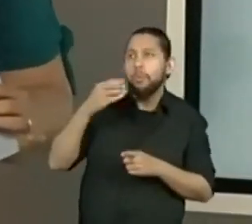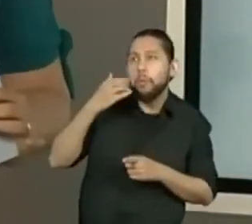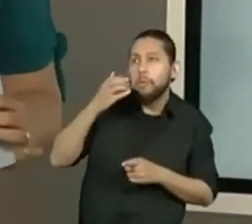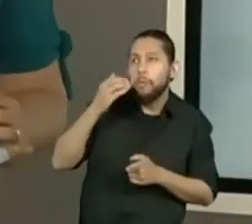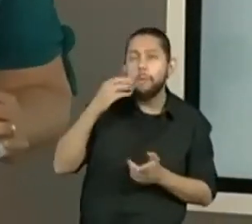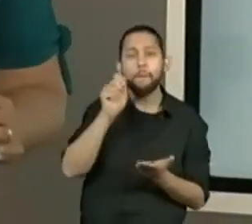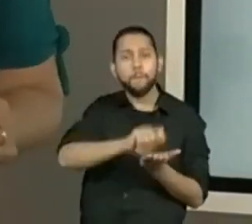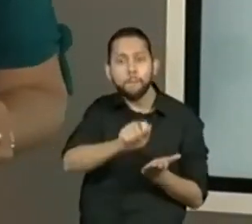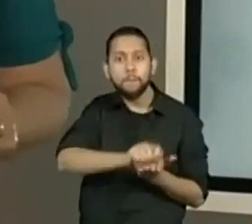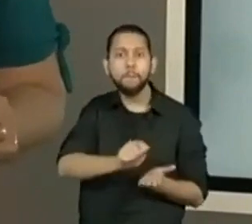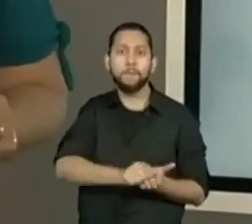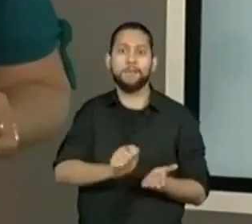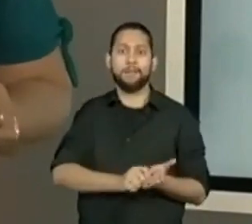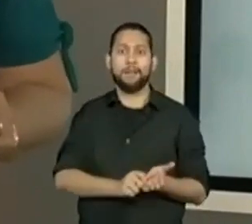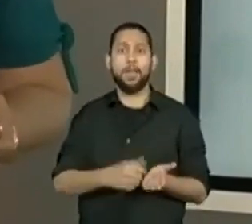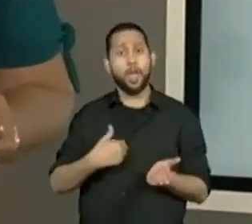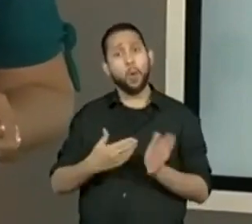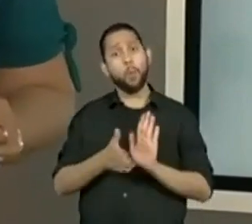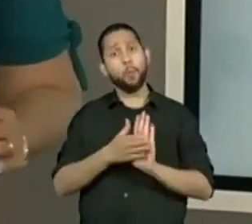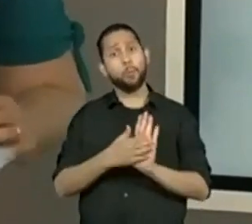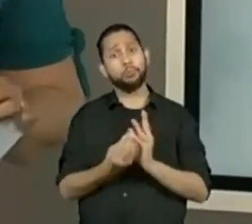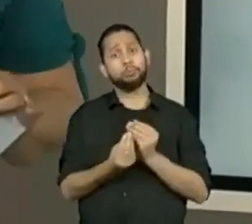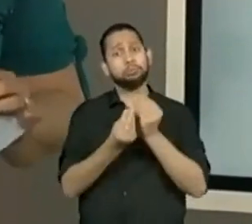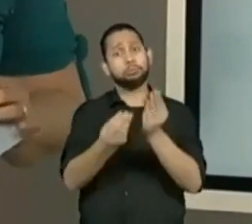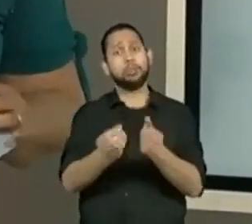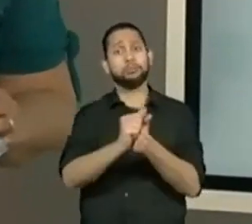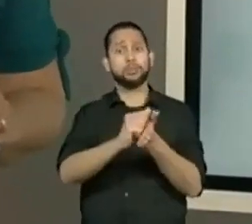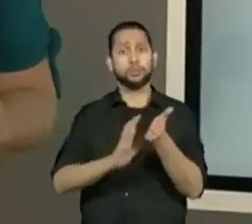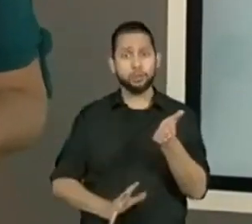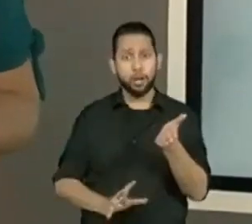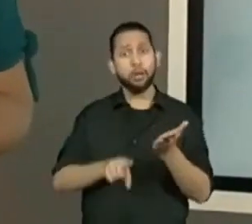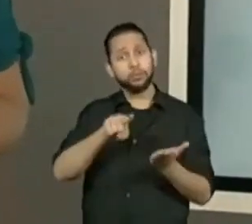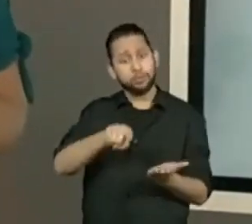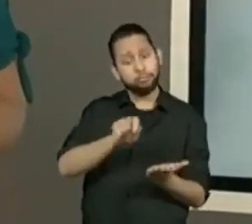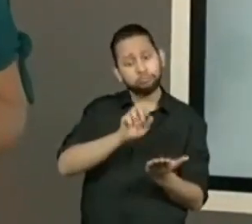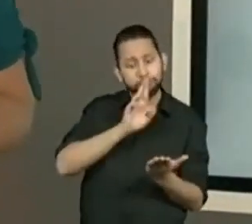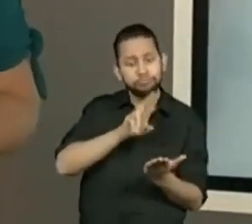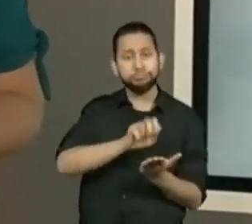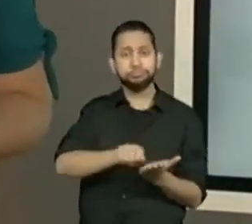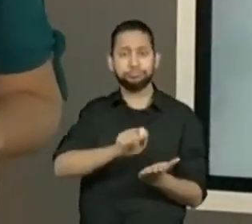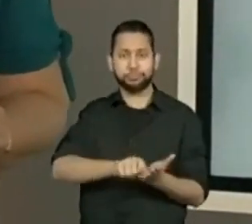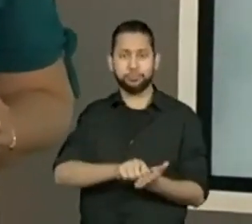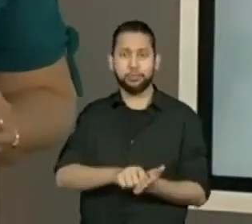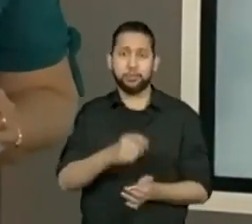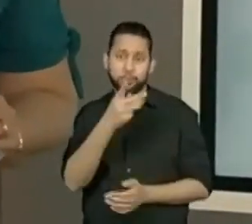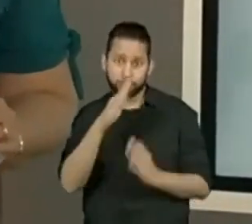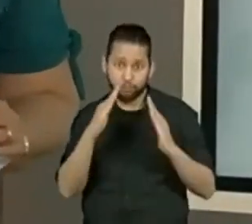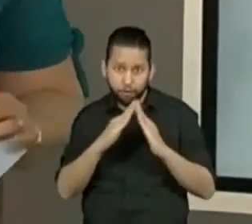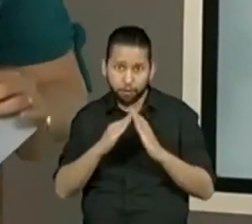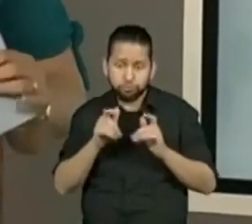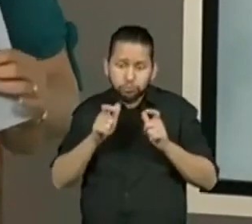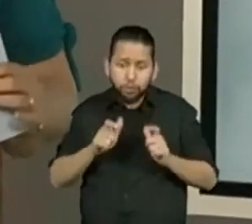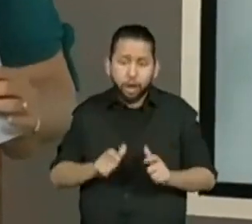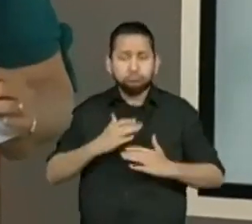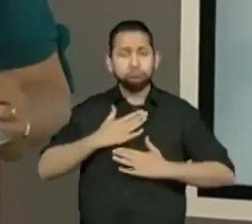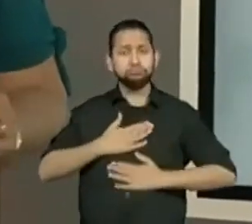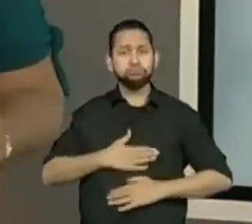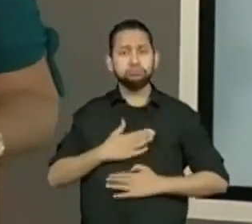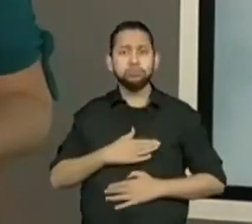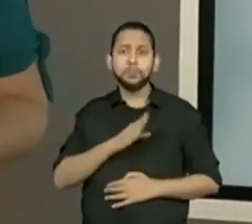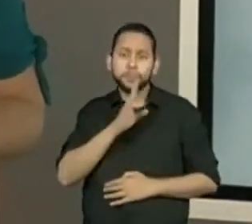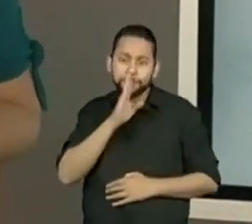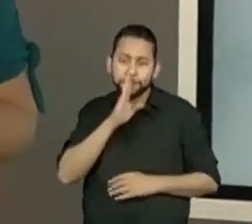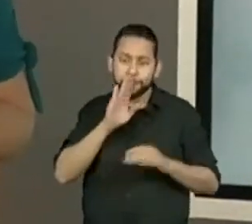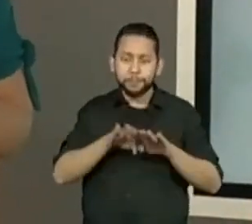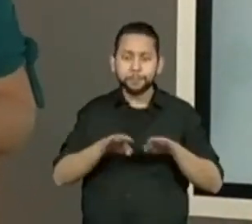realizarem aqueles atividades que eu vou propor Procure um lugar confortável e sossegado da sua casa para